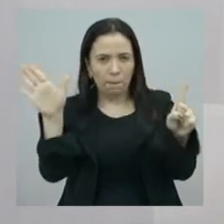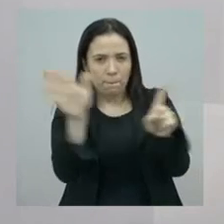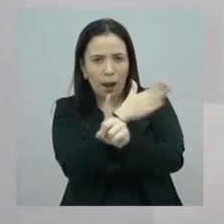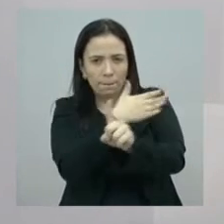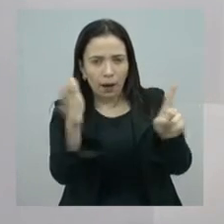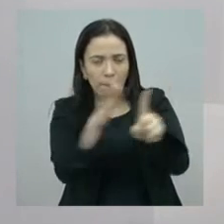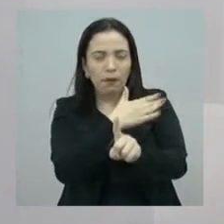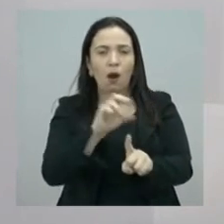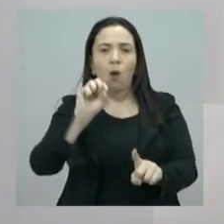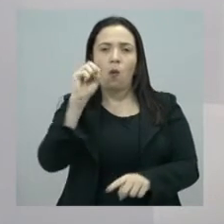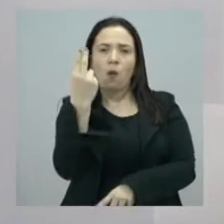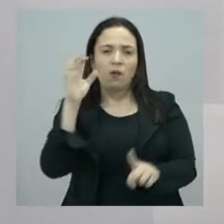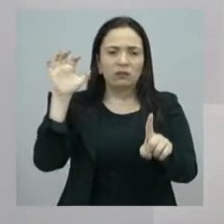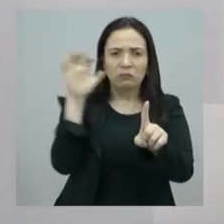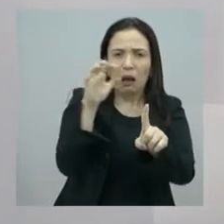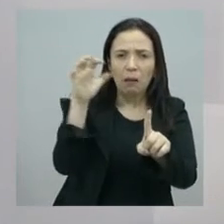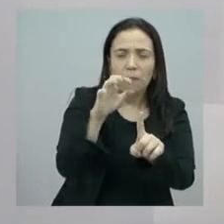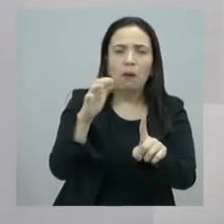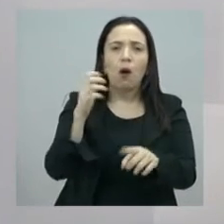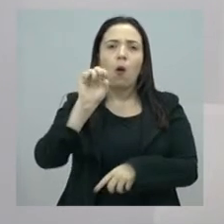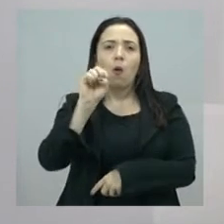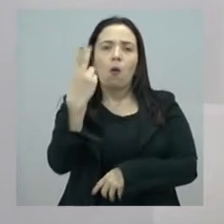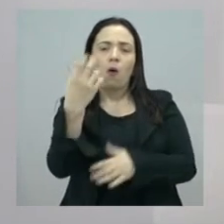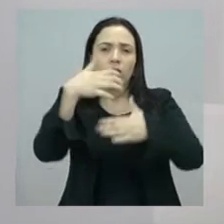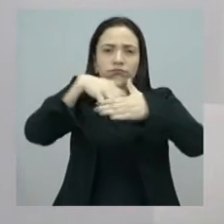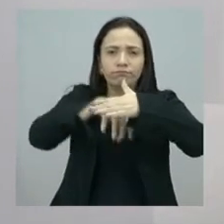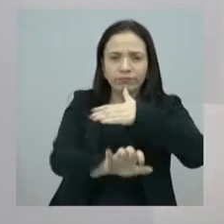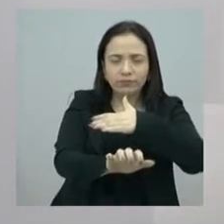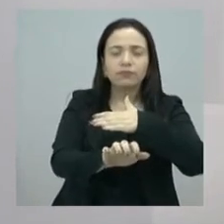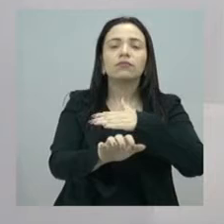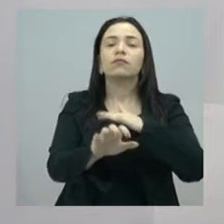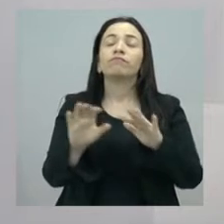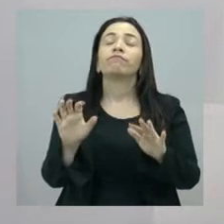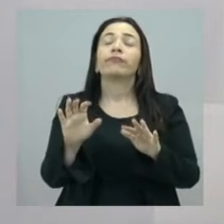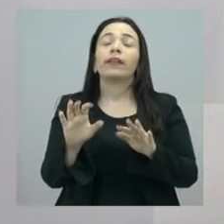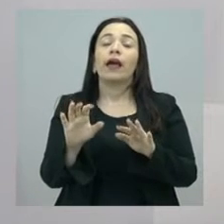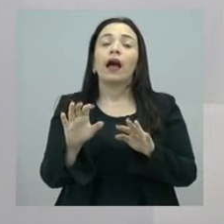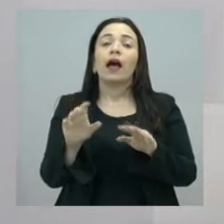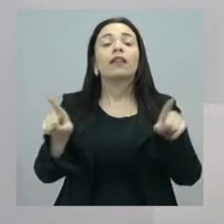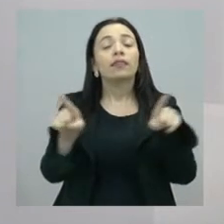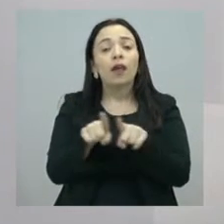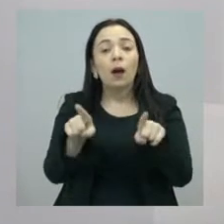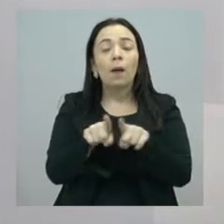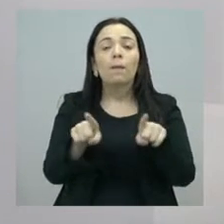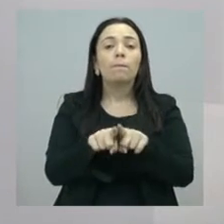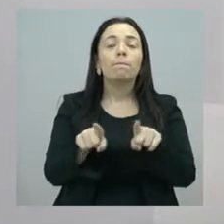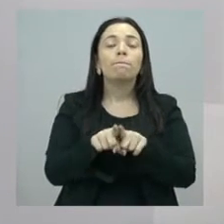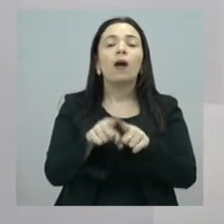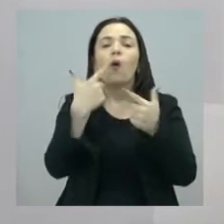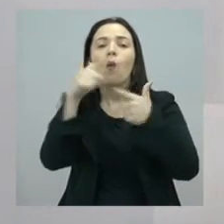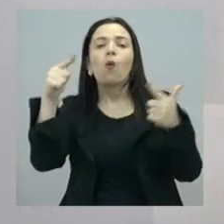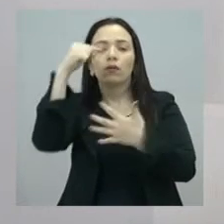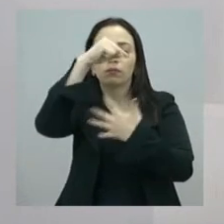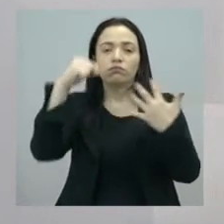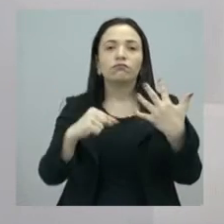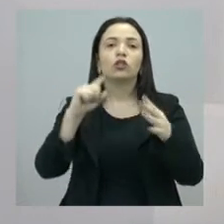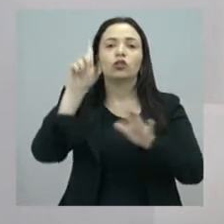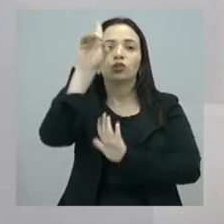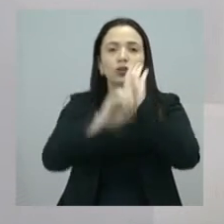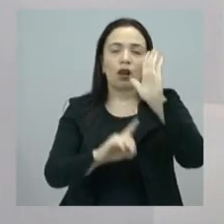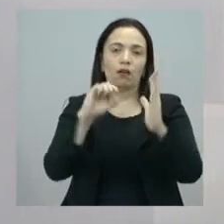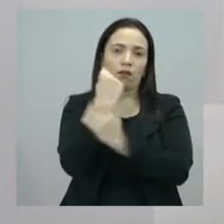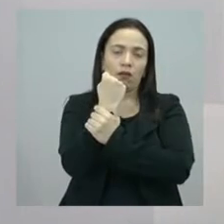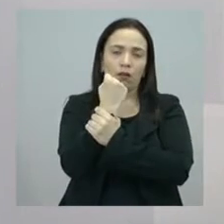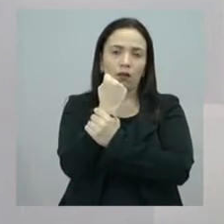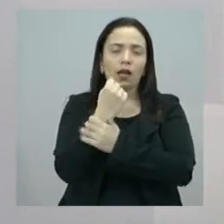ou psicológica, ou violência sexual, mas é também na forma de garantir direitos. Então, toda criança e